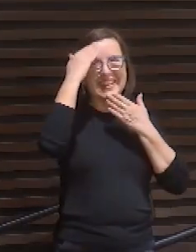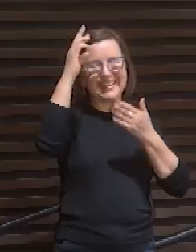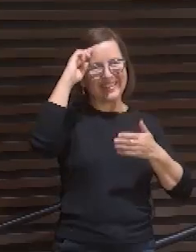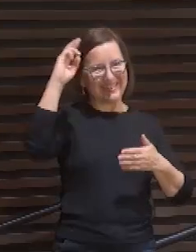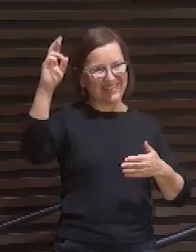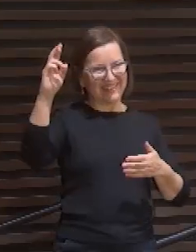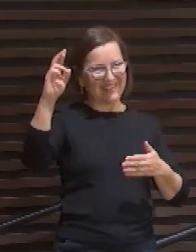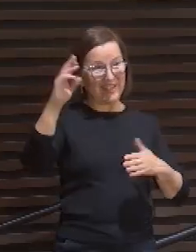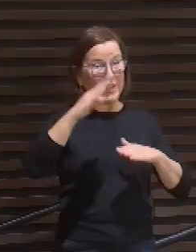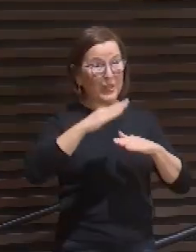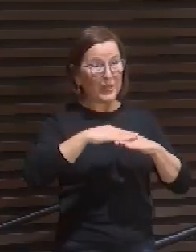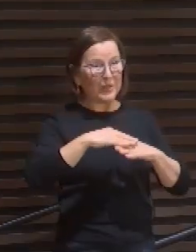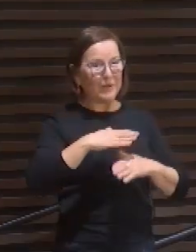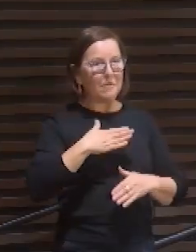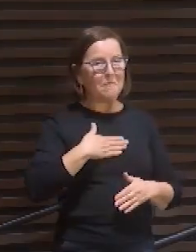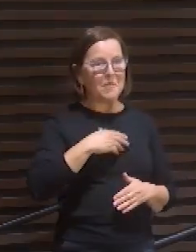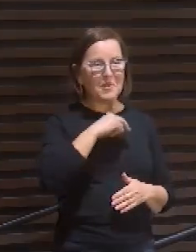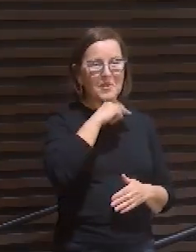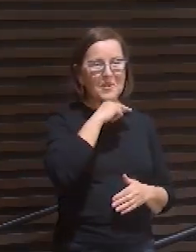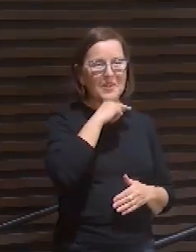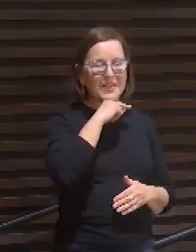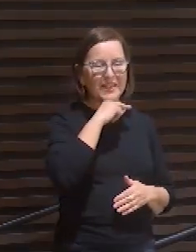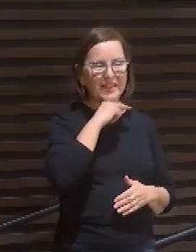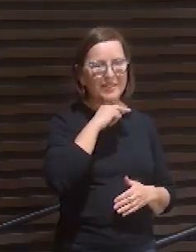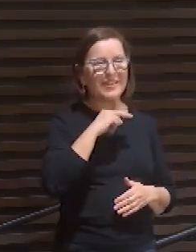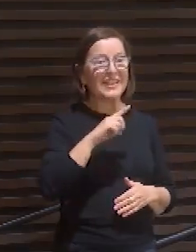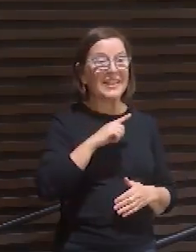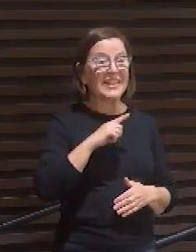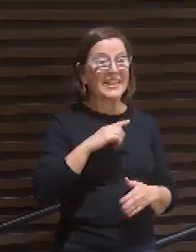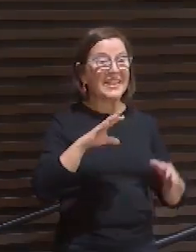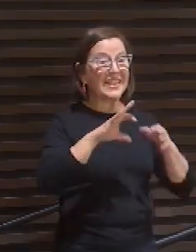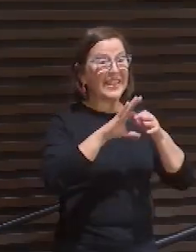sobre eles reside uma aliança da graça